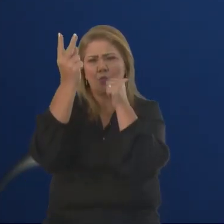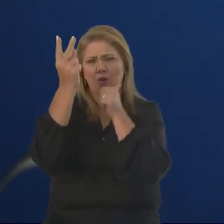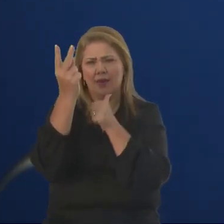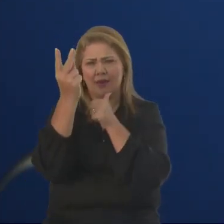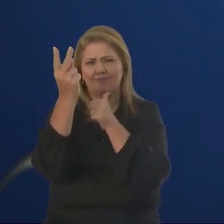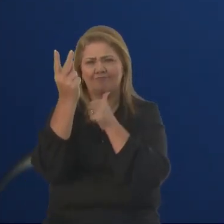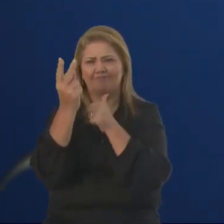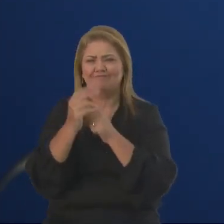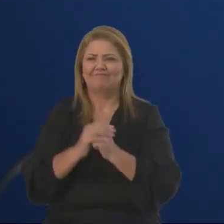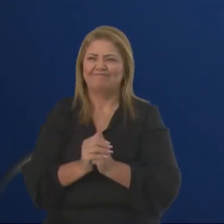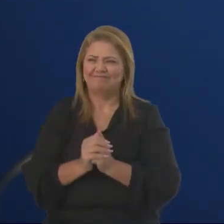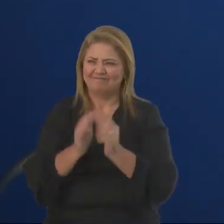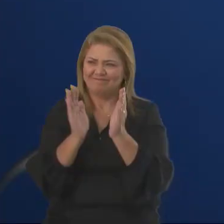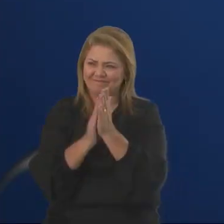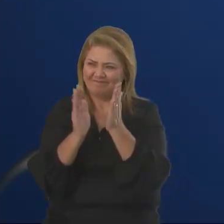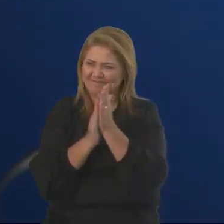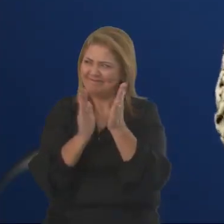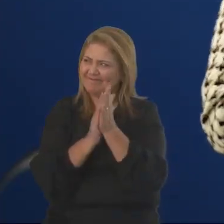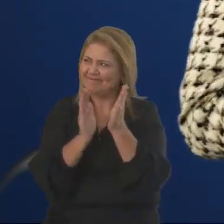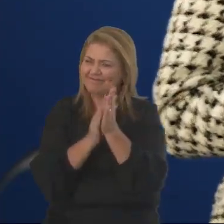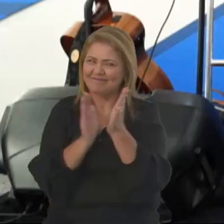mulheres.